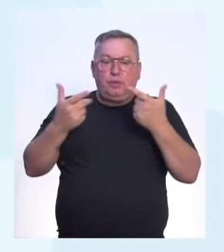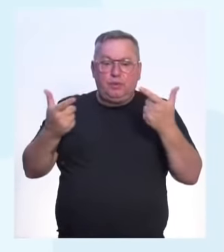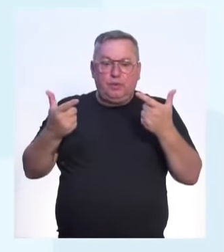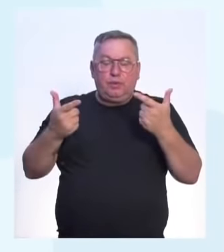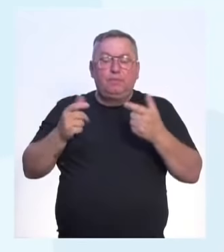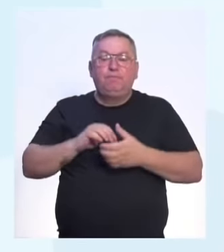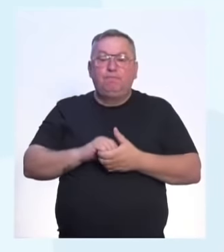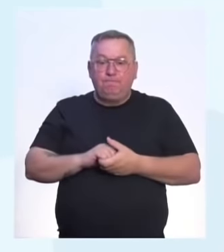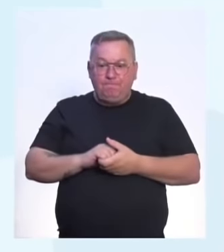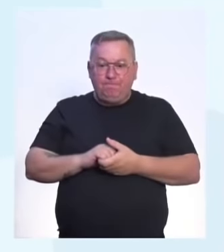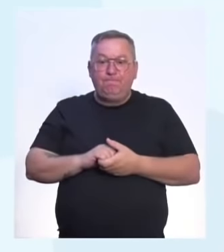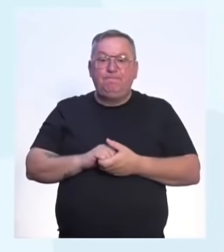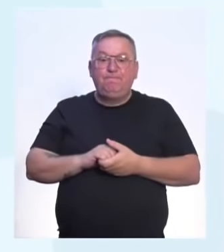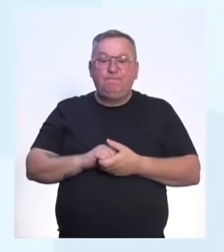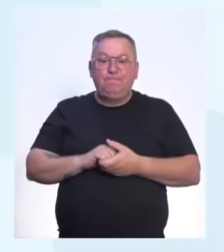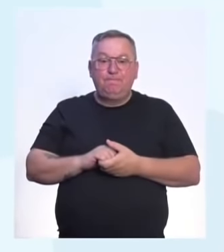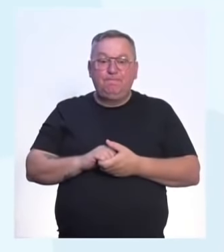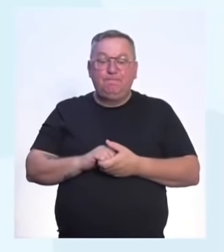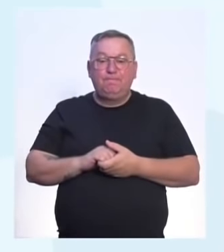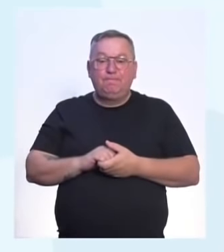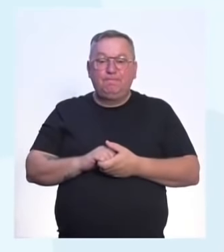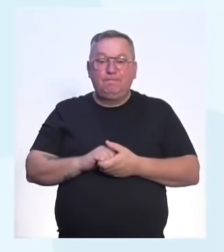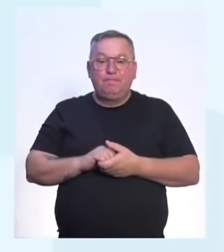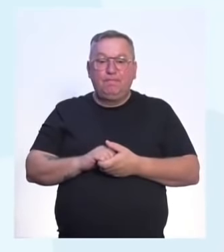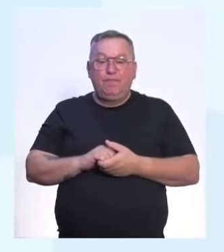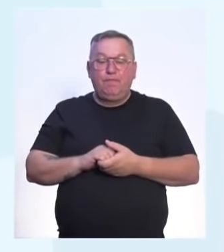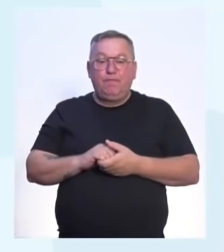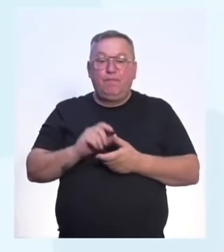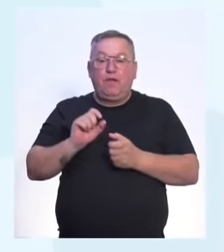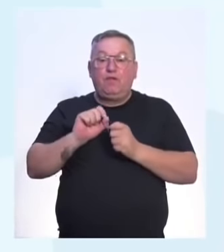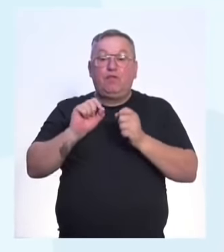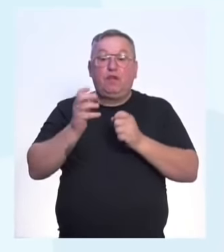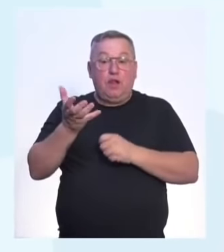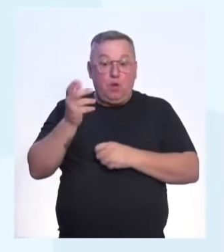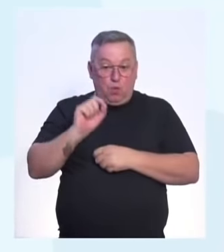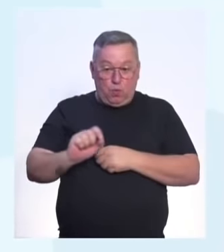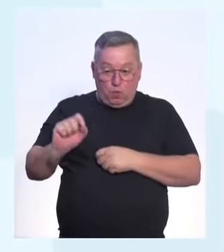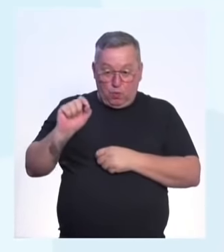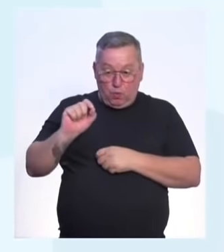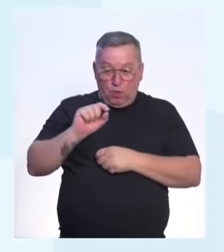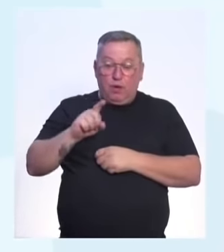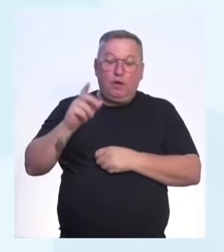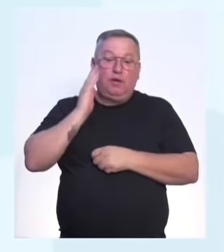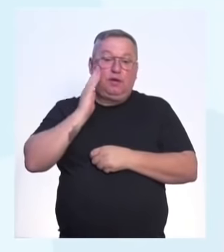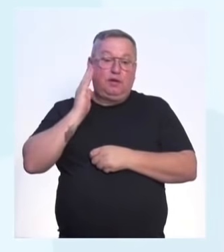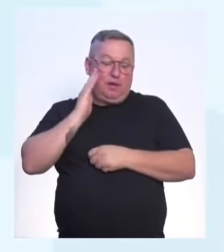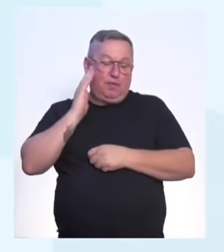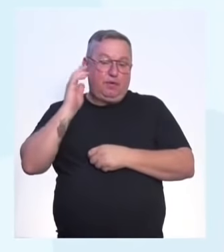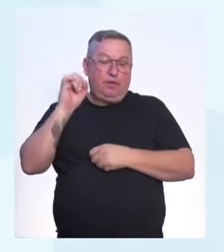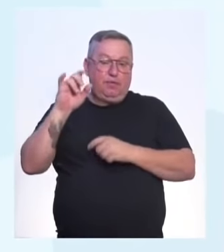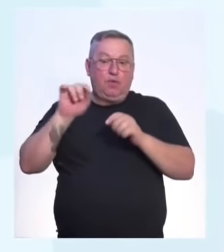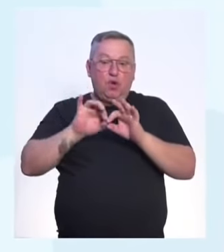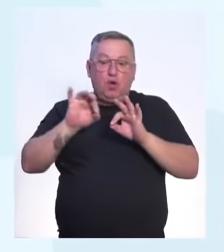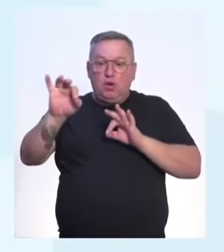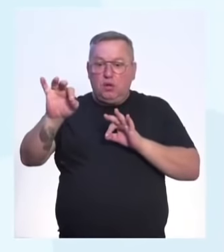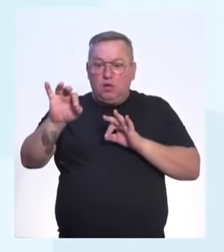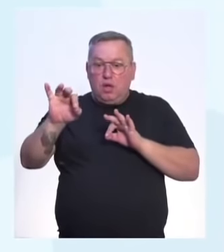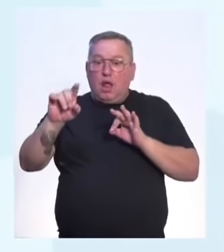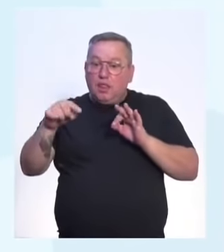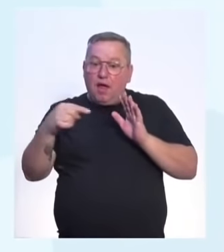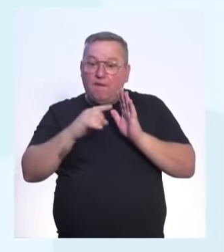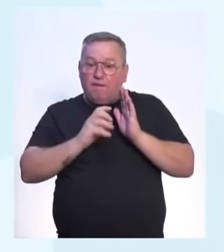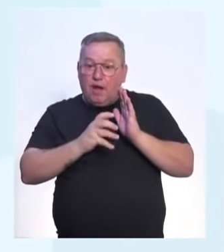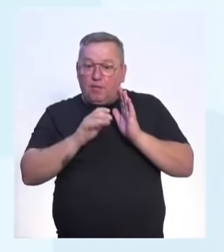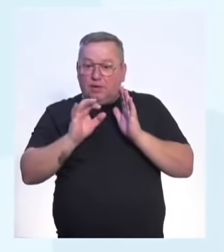de algum desses objetos. Beleza? Beleza. Então, o que a gente quer? Tá? A gente sabe que se a gente pode medir algo, existe a